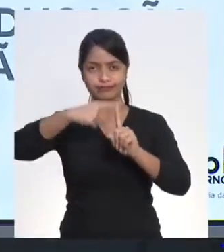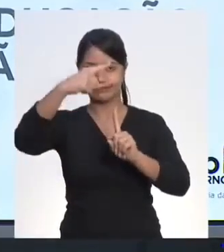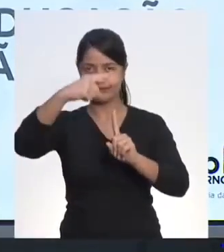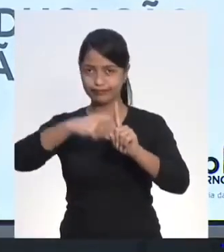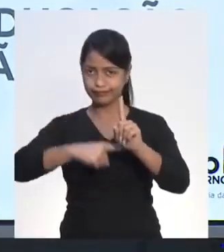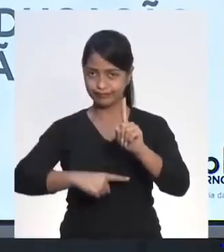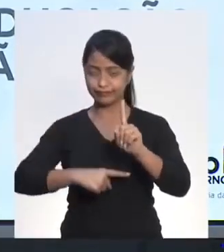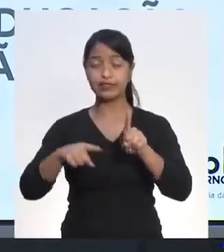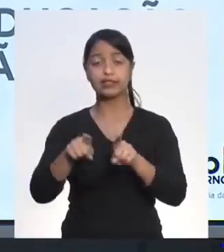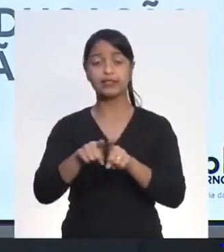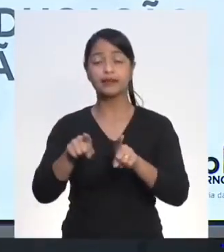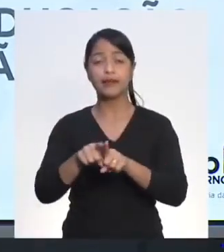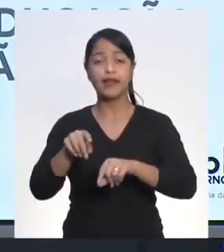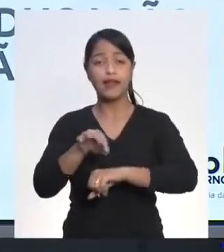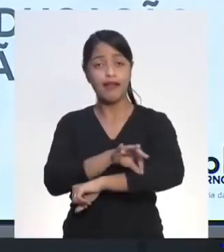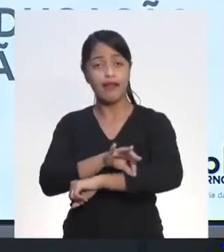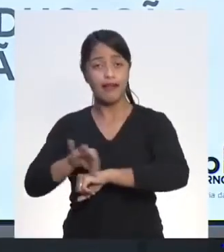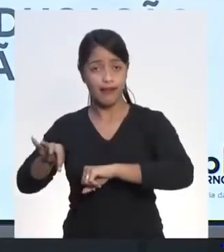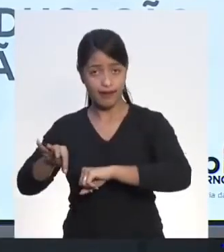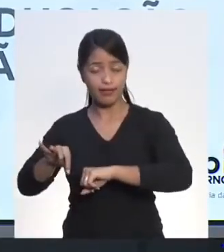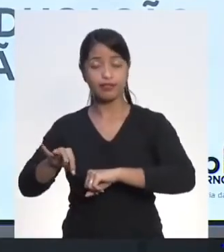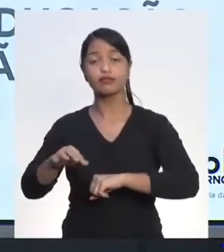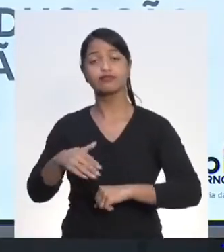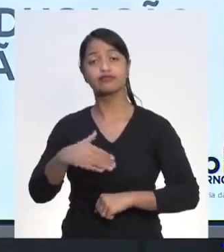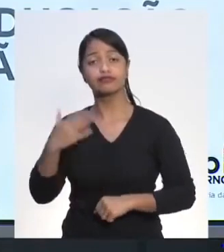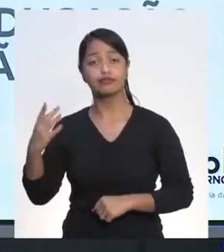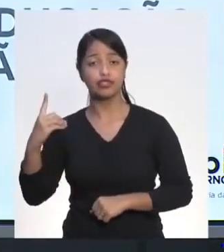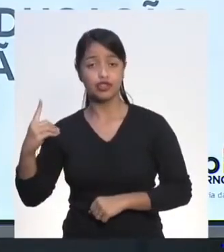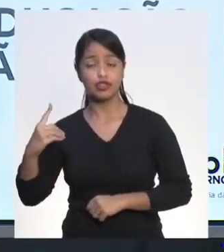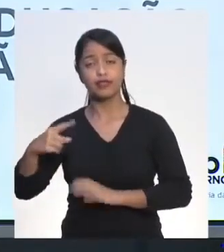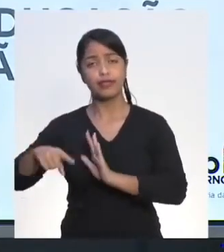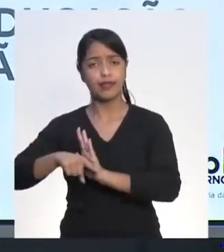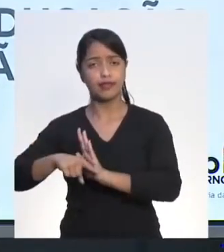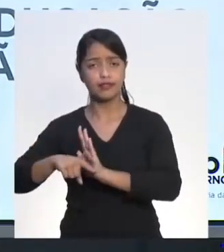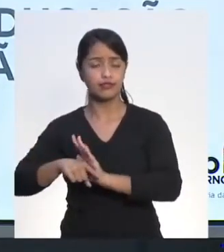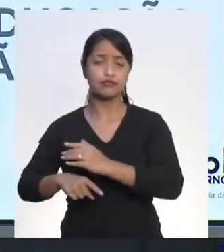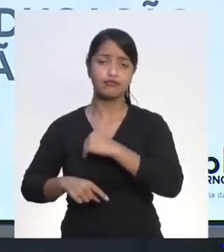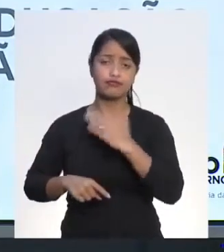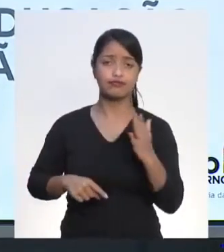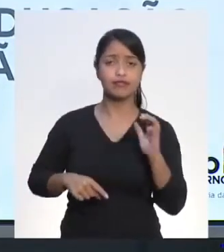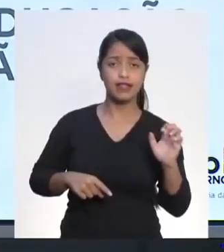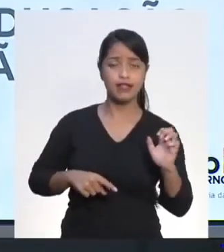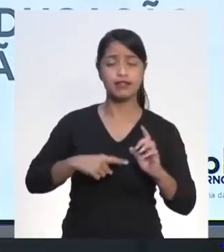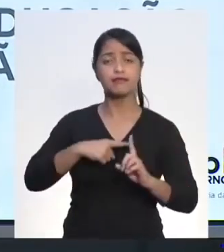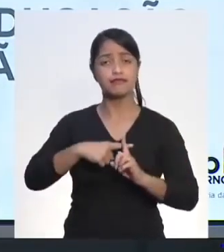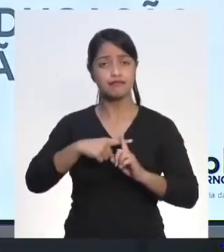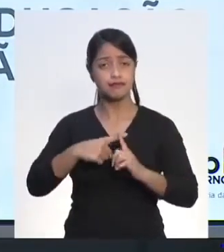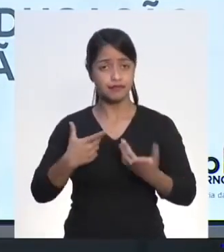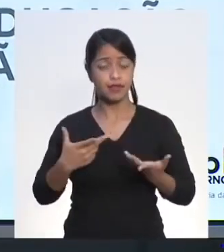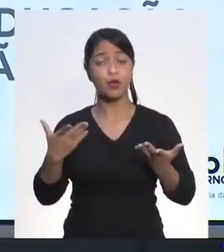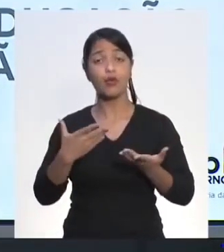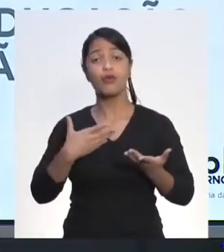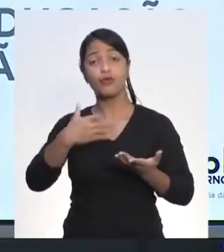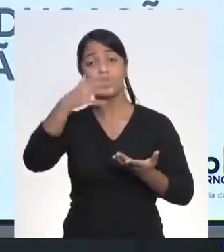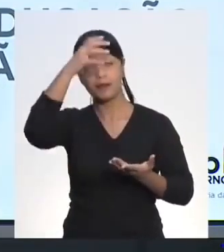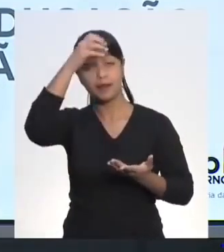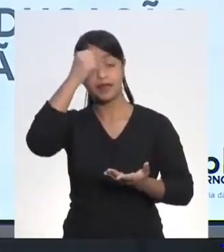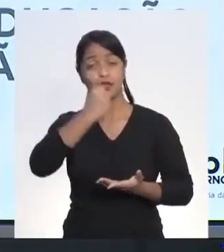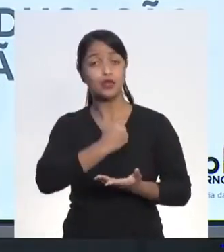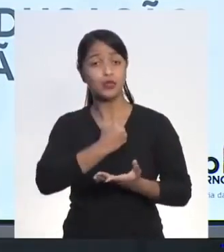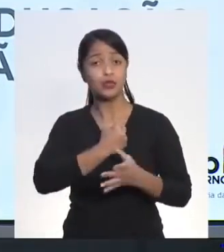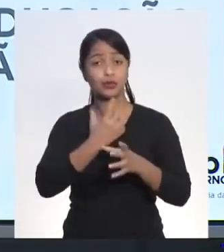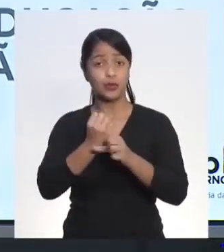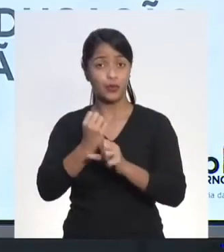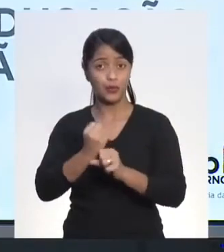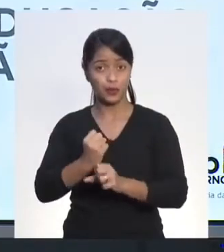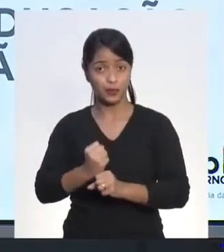na horizontal, da esquerda negativo, da direita positivo. Hoje nós vamos fazer operações com os números. Para me acompanhar,